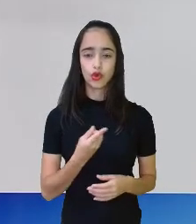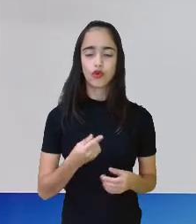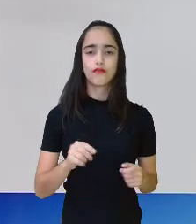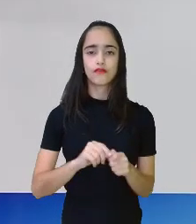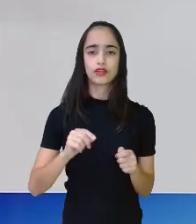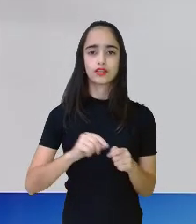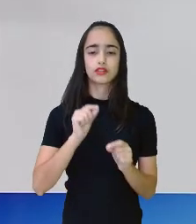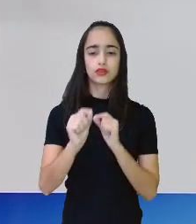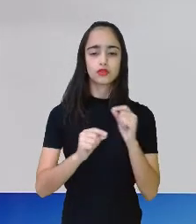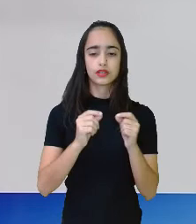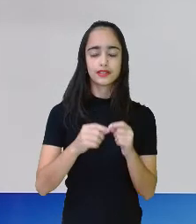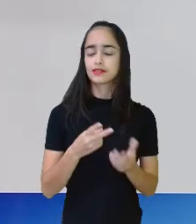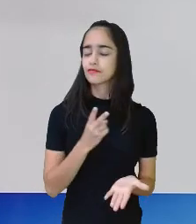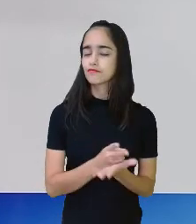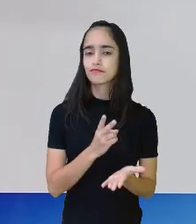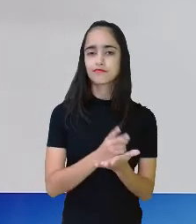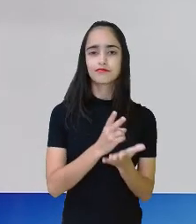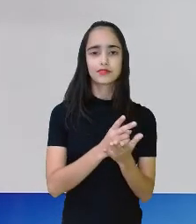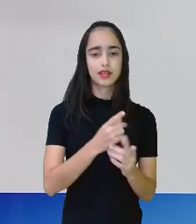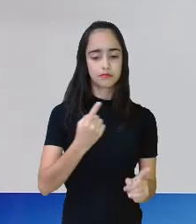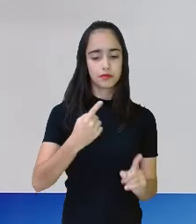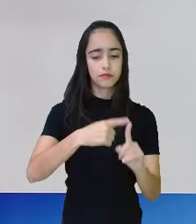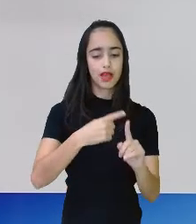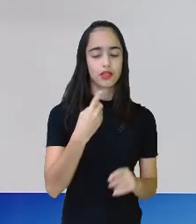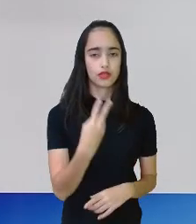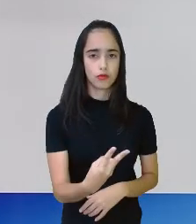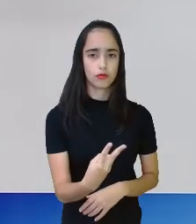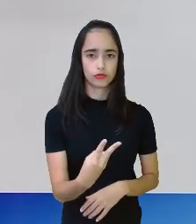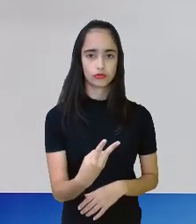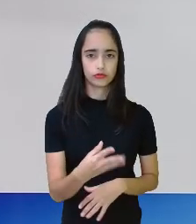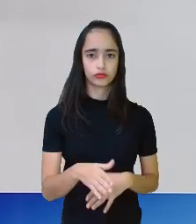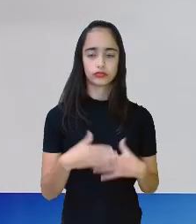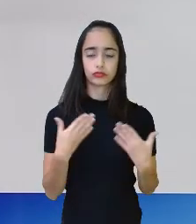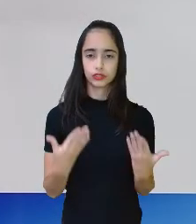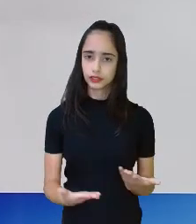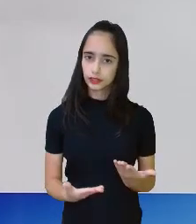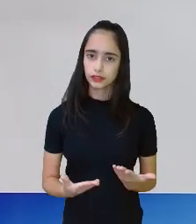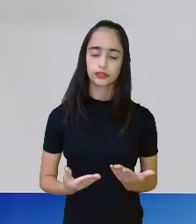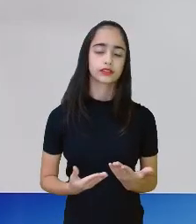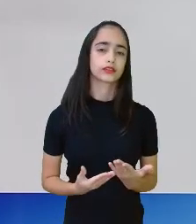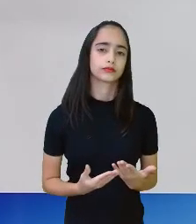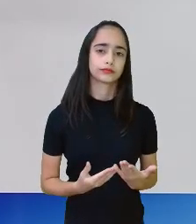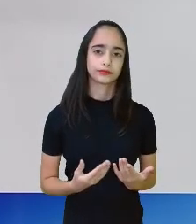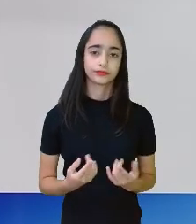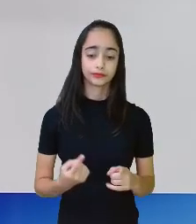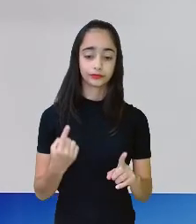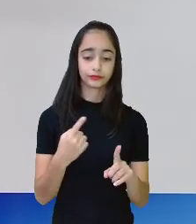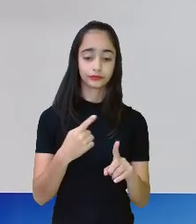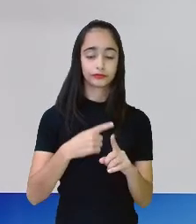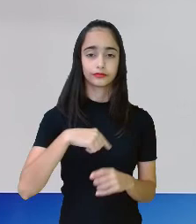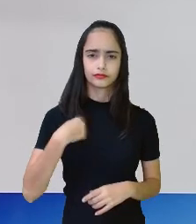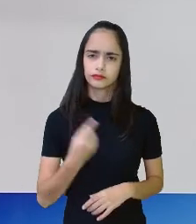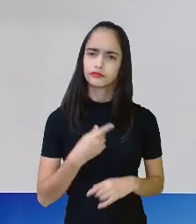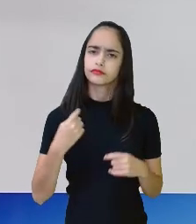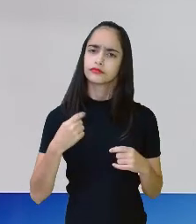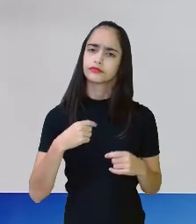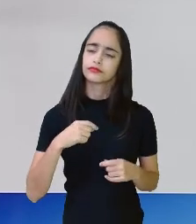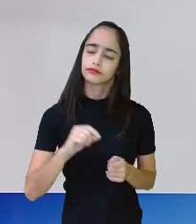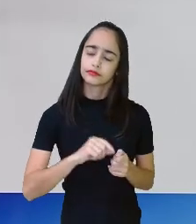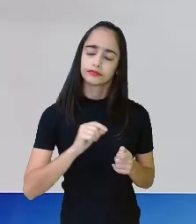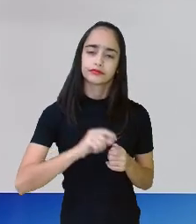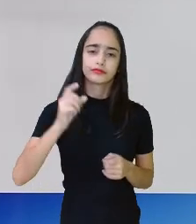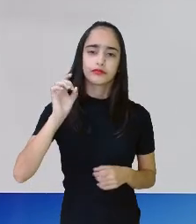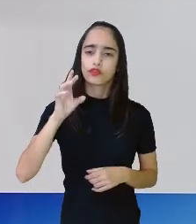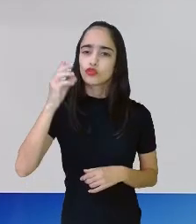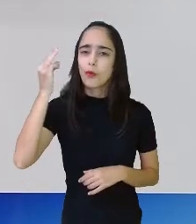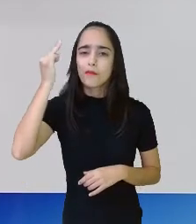adicionando mais 2. Então, a adição ali oculta, aquela adiçãozinha que a gente faz mentalmente, é eu sempre colocando o mais